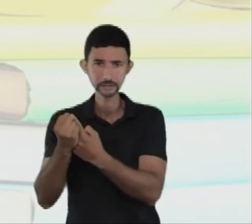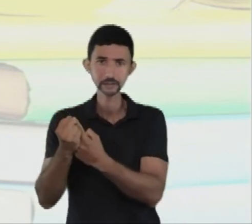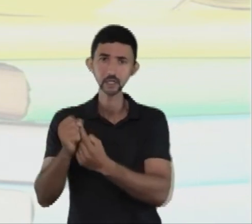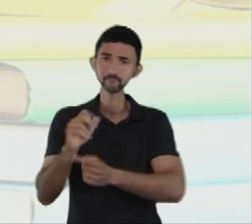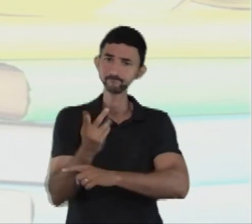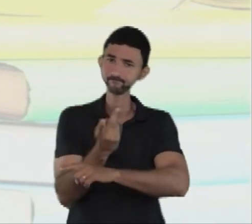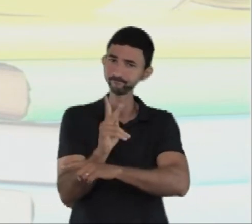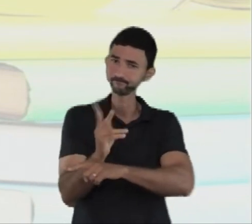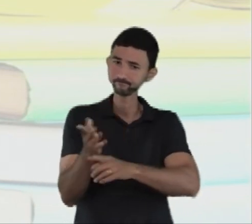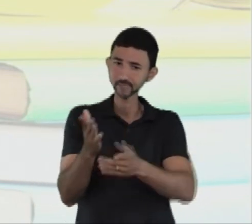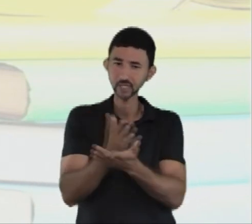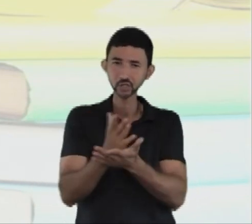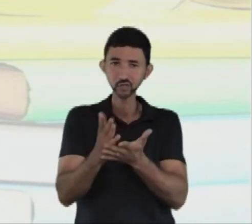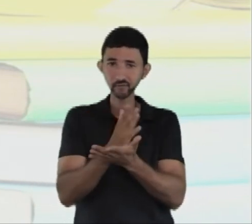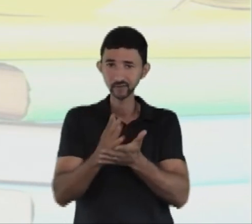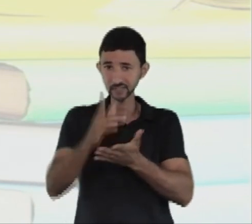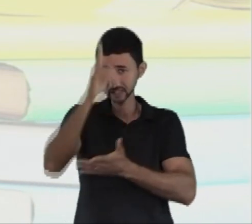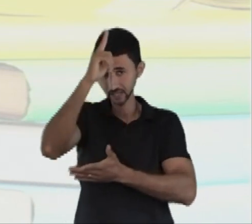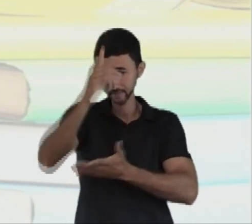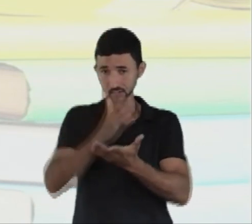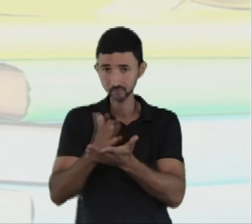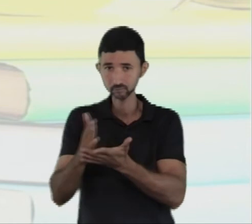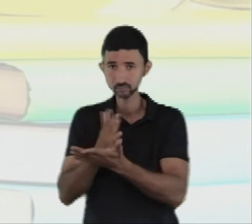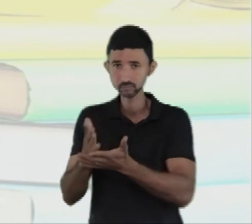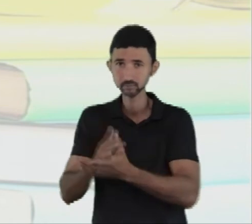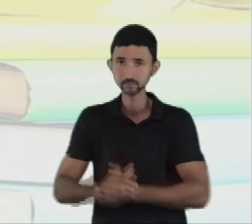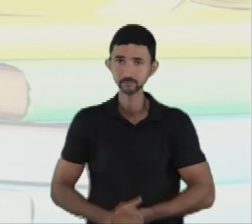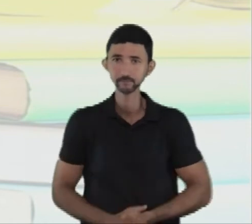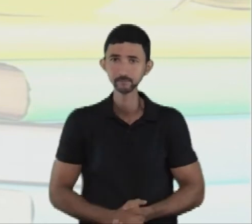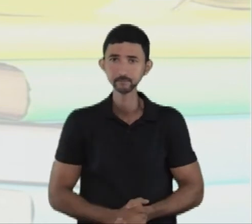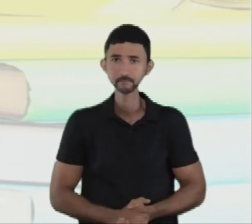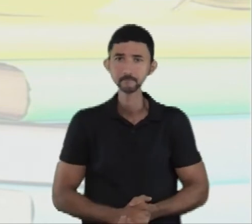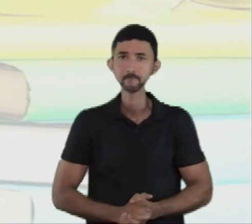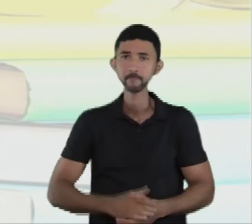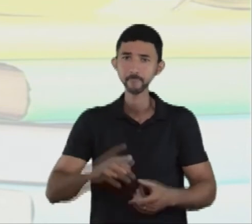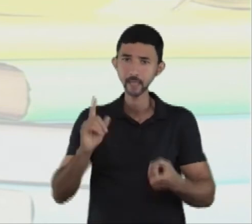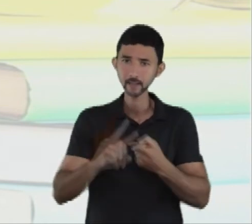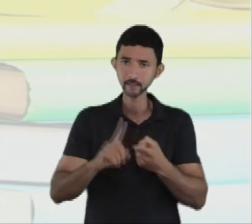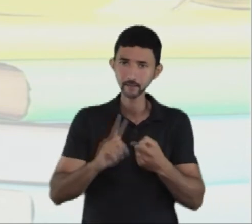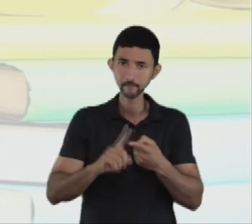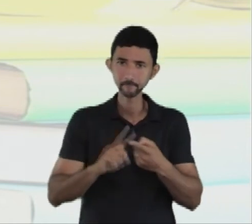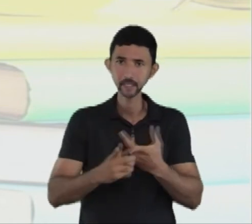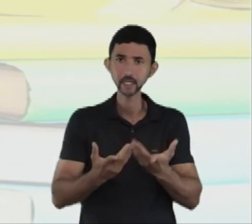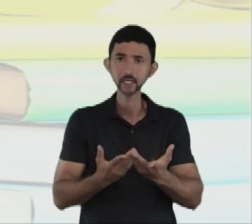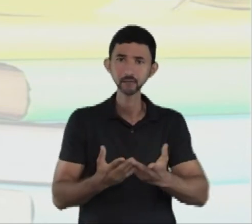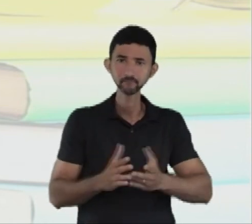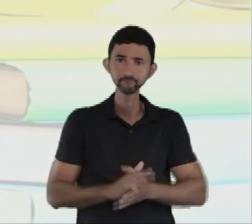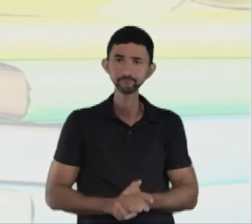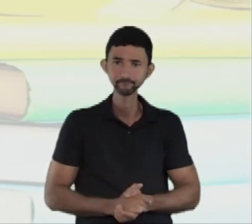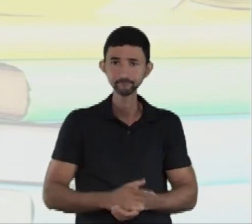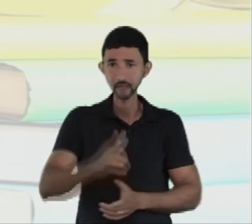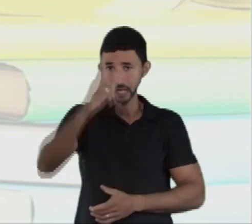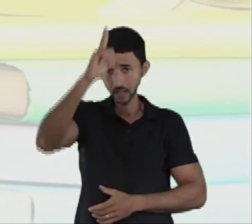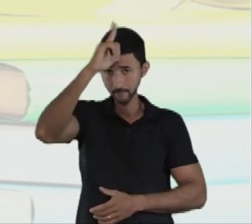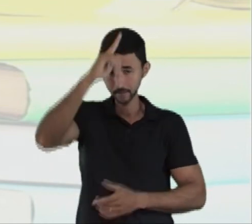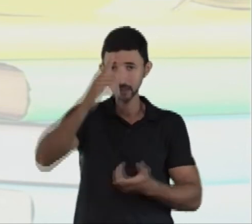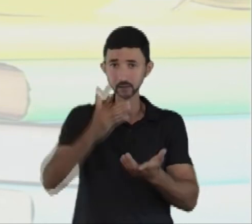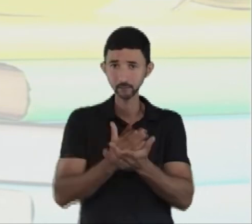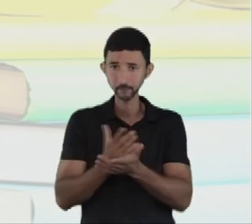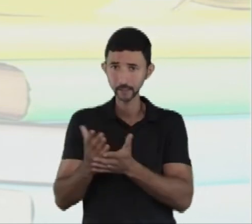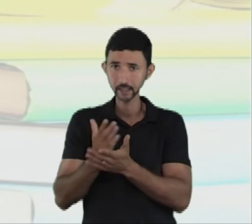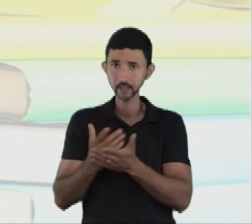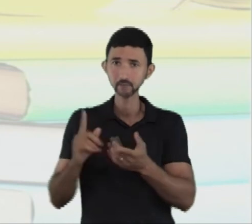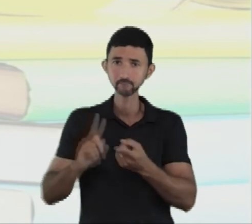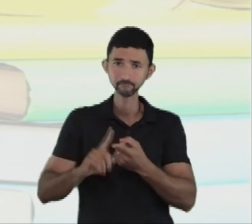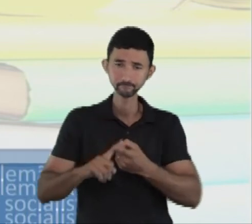ocidental sobre a influência dos Estados Unidos. Tá? Além, a gente tem a República Federal Alemã, que é